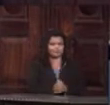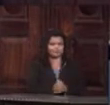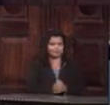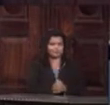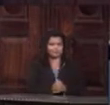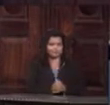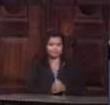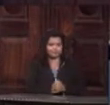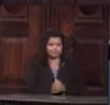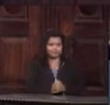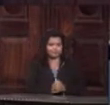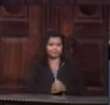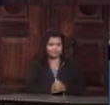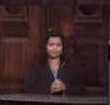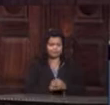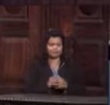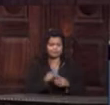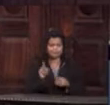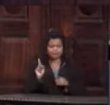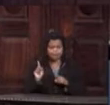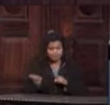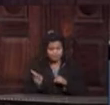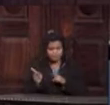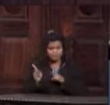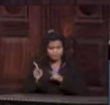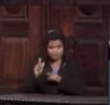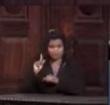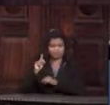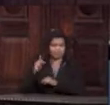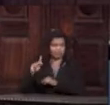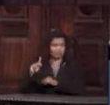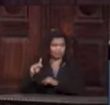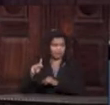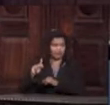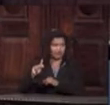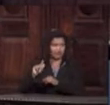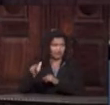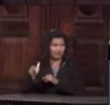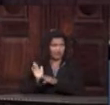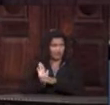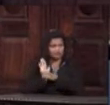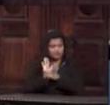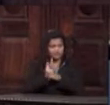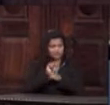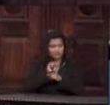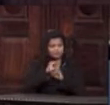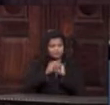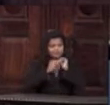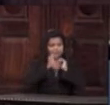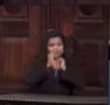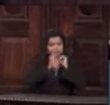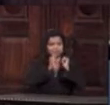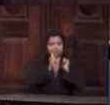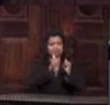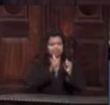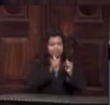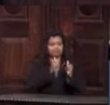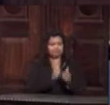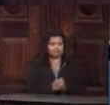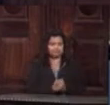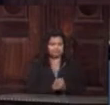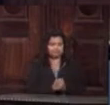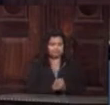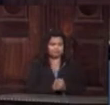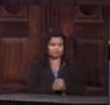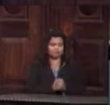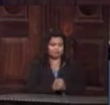para o futuro sustentável e igualitário na sociedade brasileira não é atoa